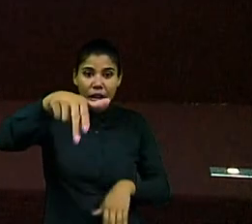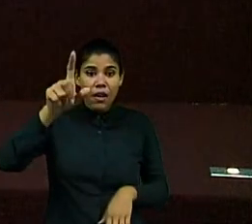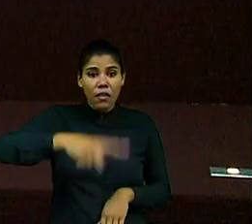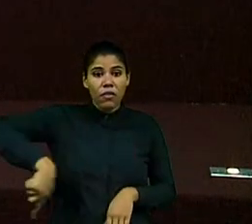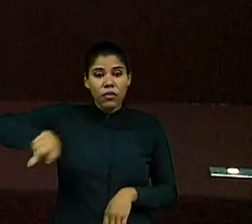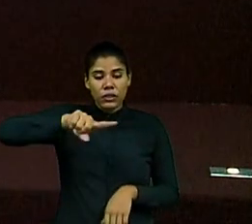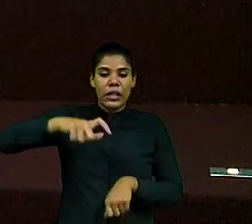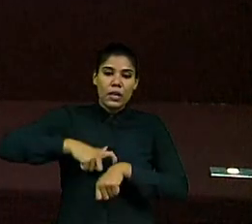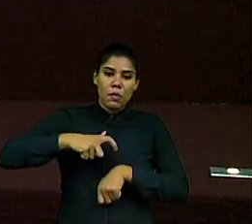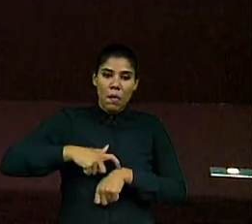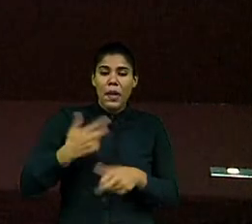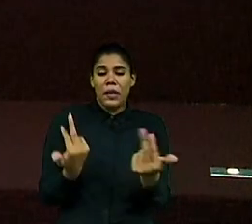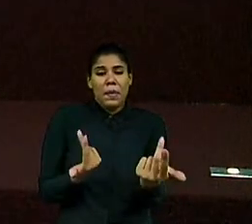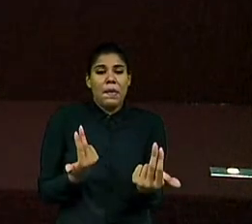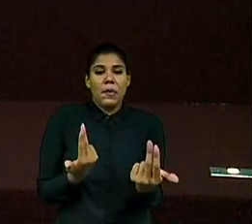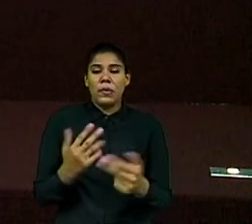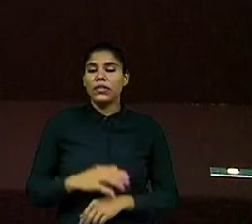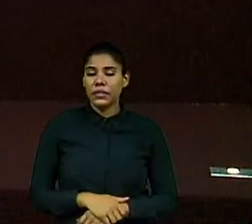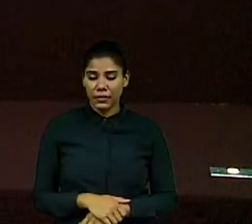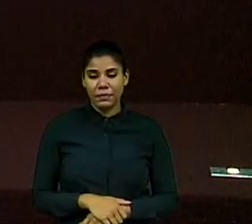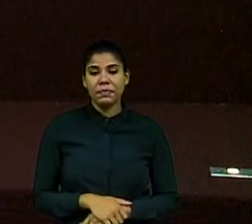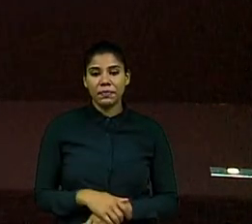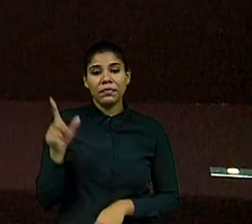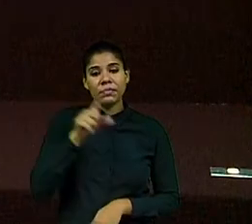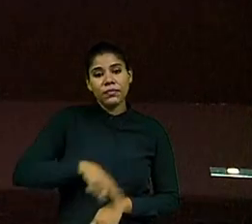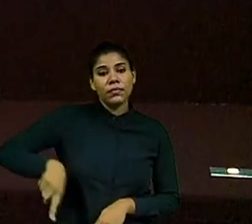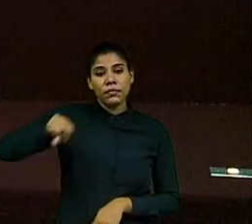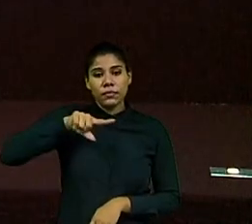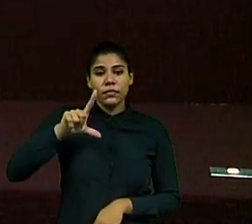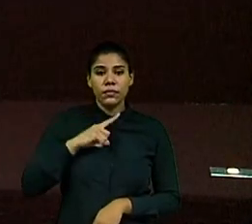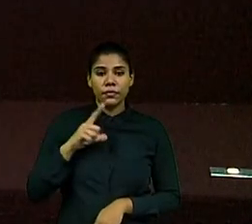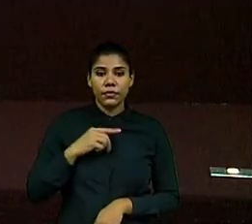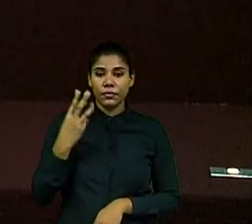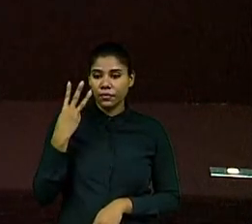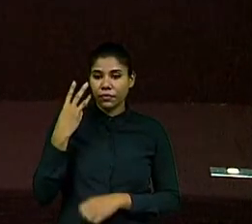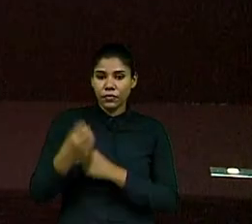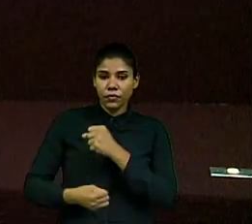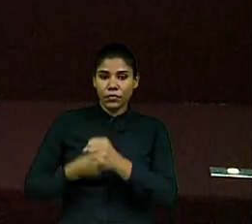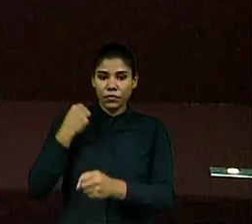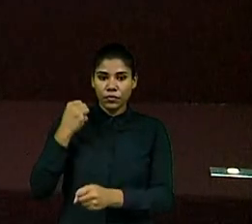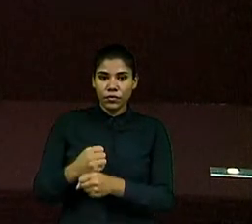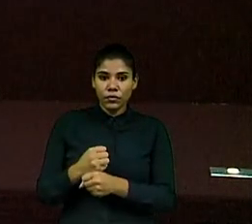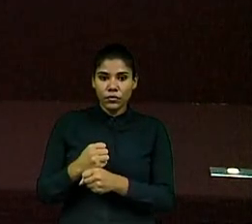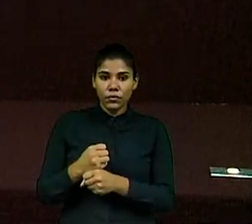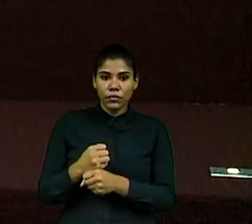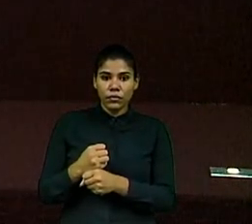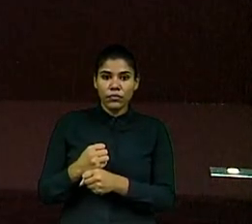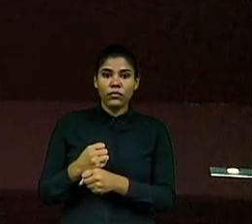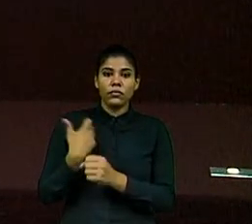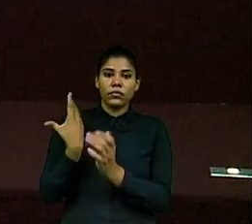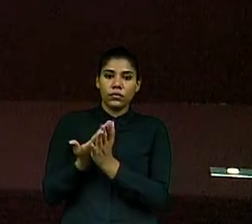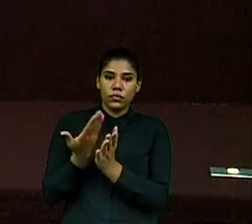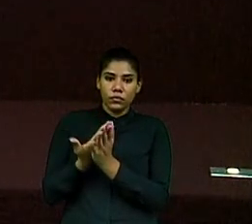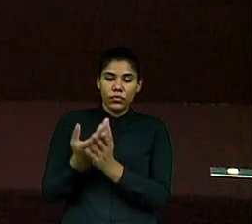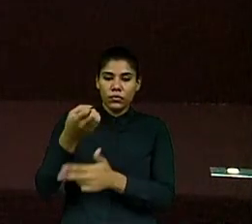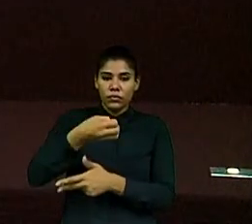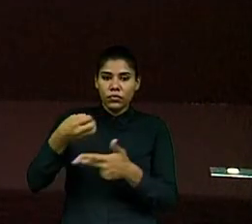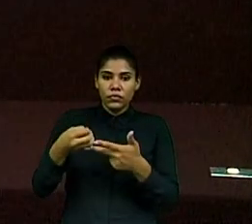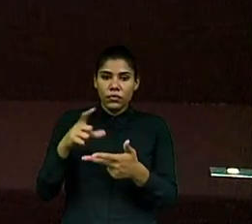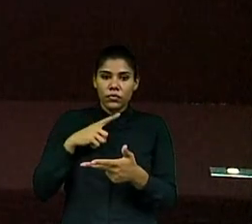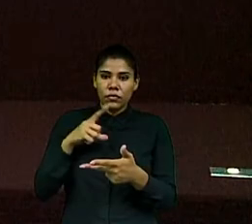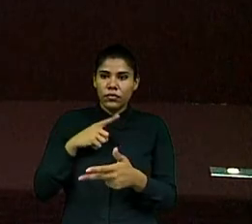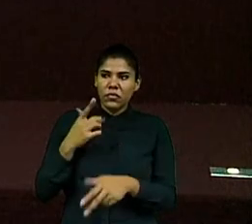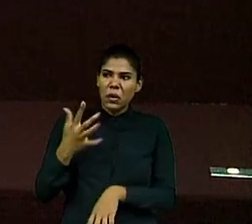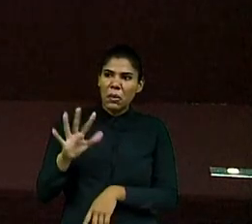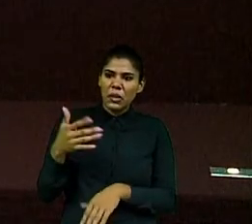vocês vocês estão há três anos se preparando para o Enem estou faltando pouco mais de 20 dias